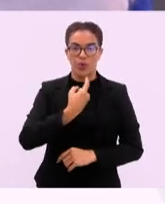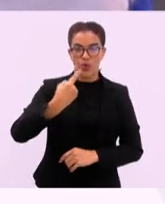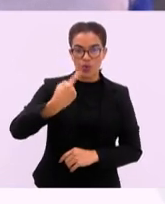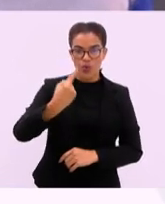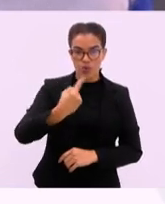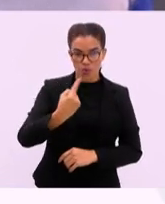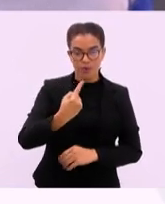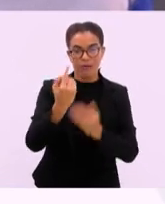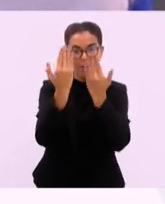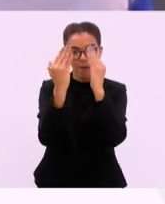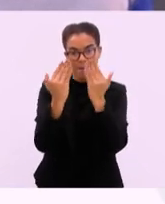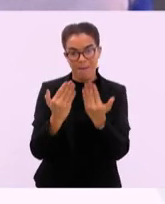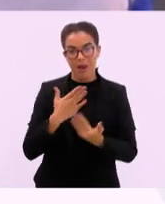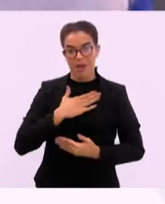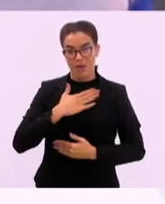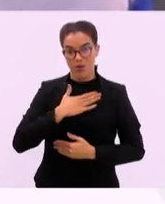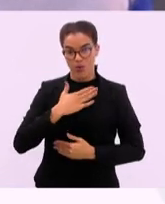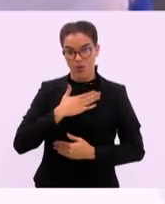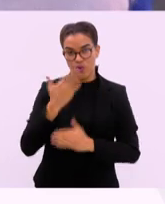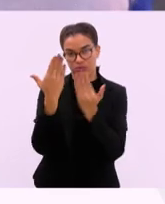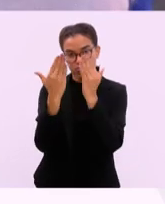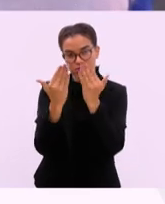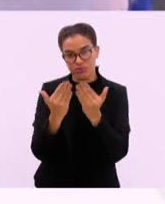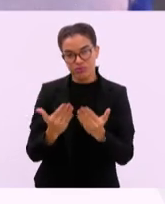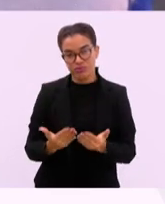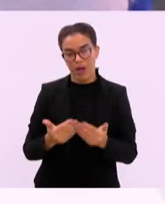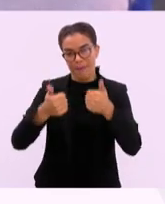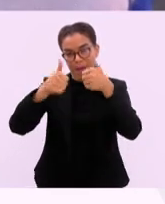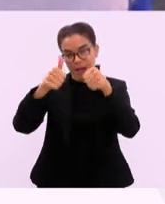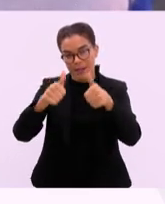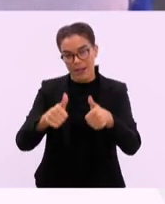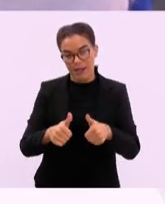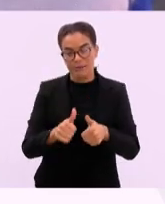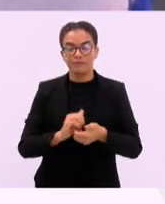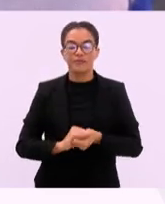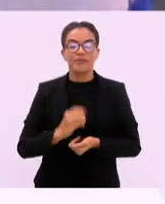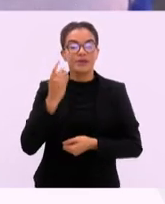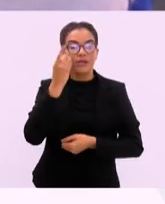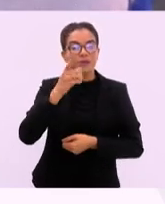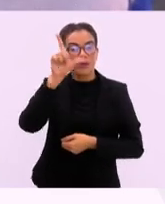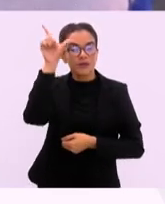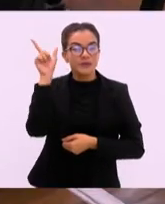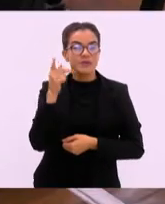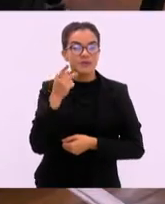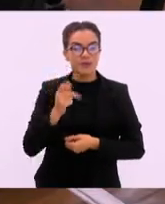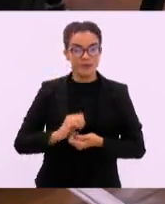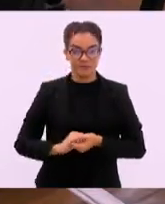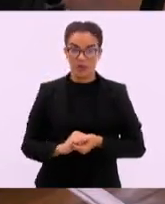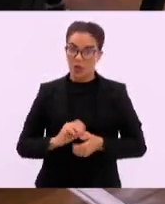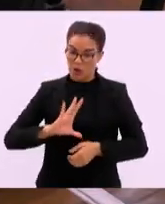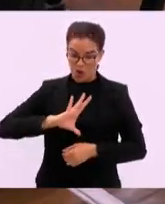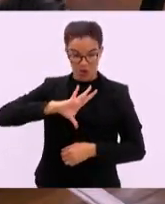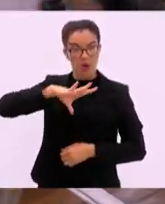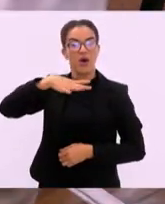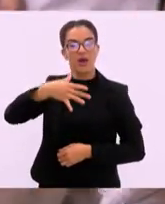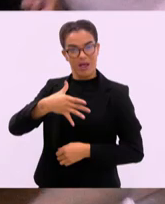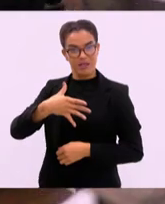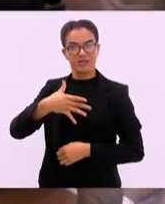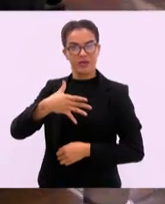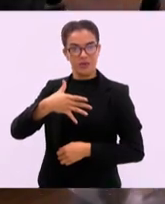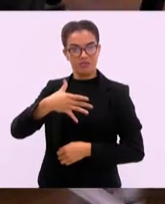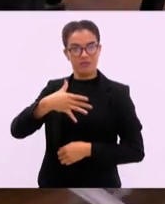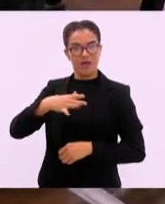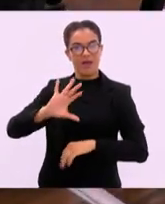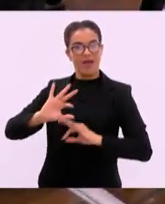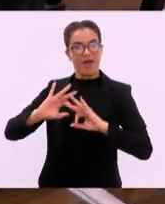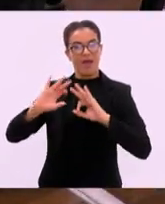com vistas a mim mesmo aqui, tirar para reanalisar junto com outros projetos. Deputado Luiz Paulo. Presidente, o senhor é corajoso. A dinastia Jordão hoje